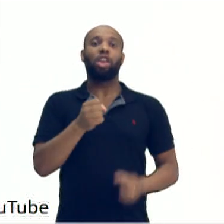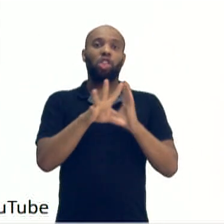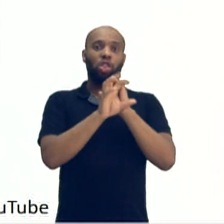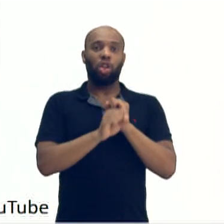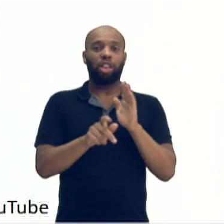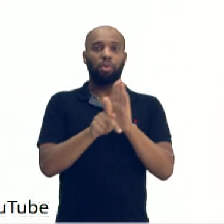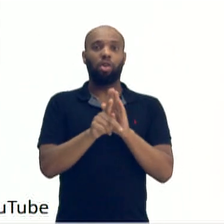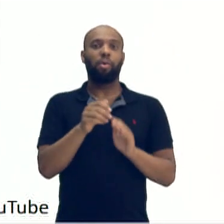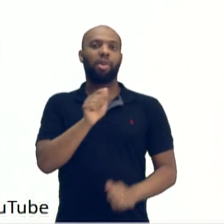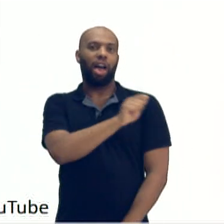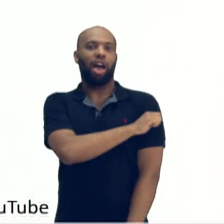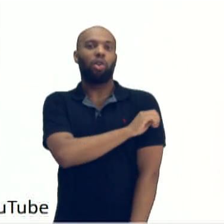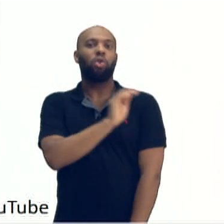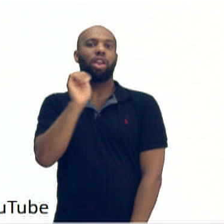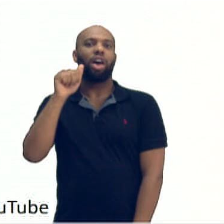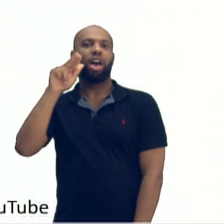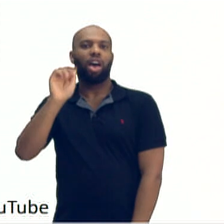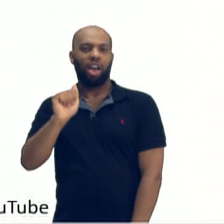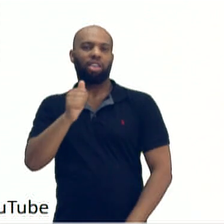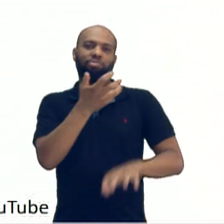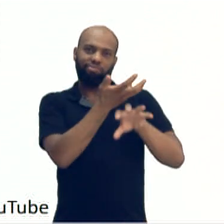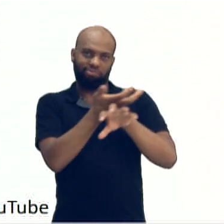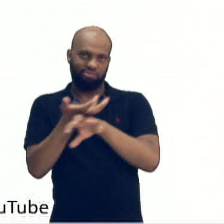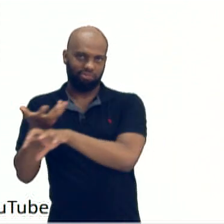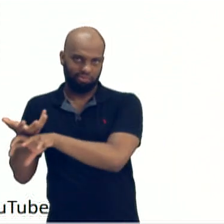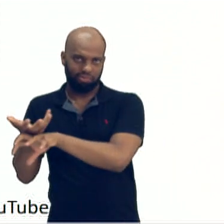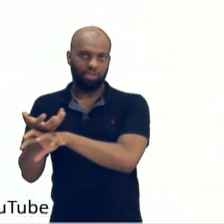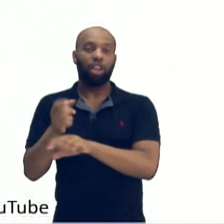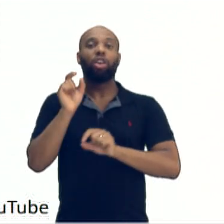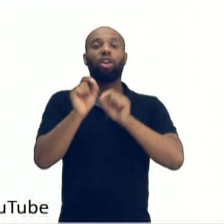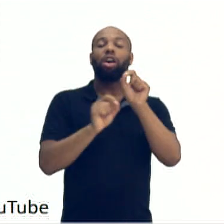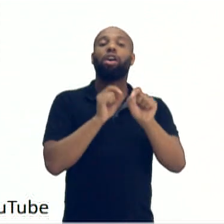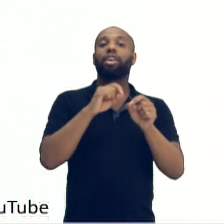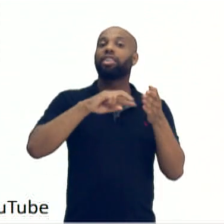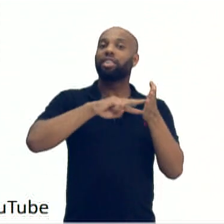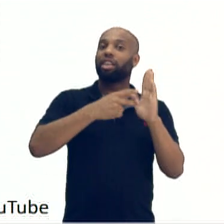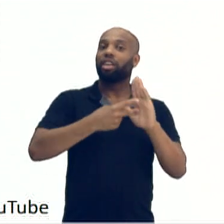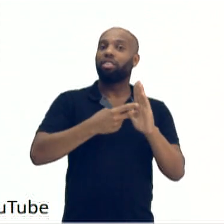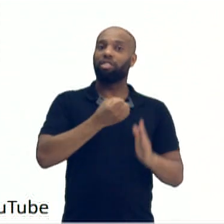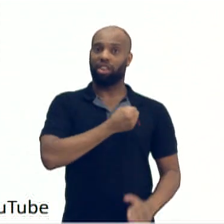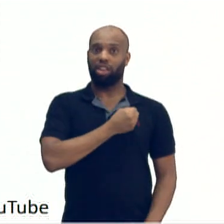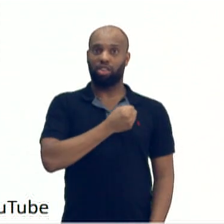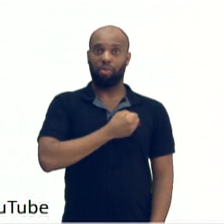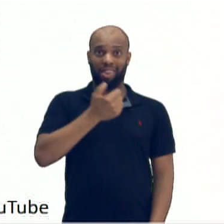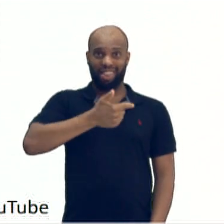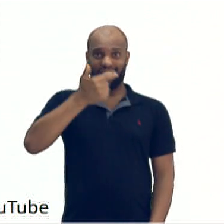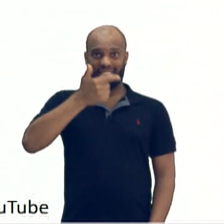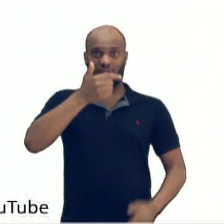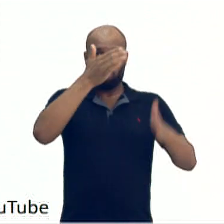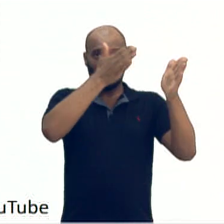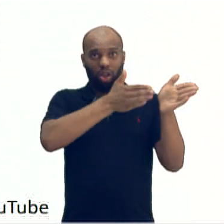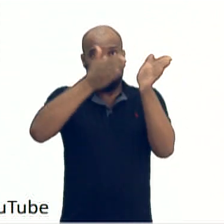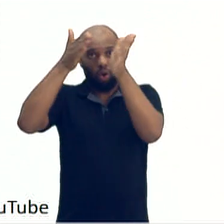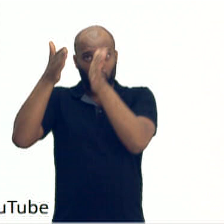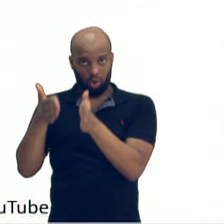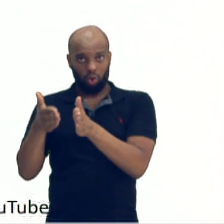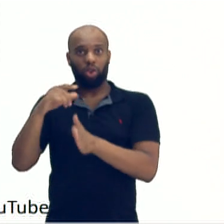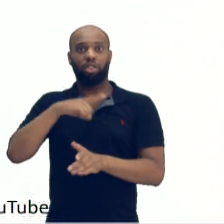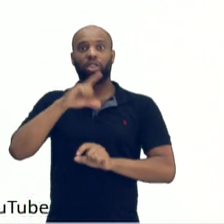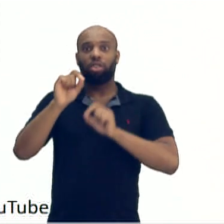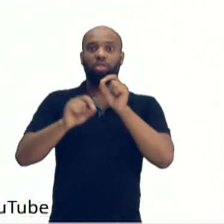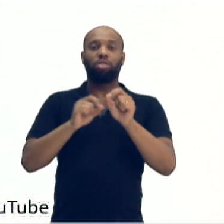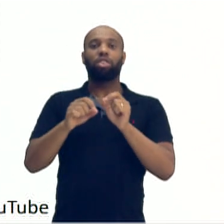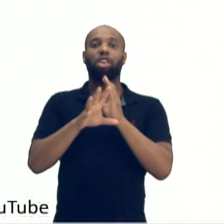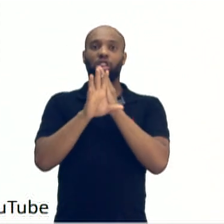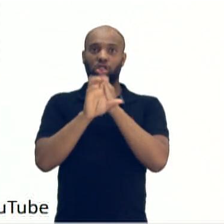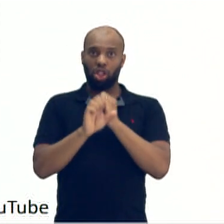matemática, física, química e biologia. O que significam os números da segunda coluna? Na segunda coluna, nós temos as